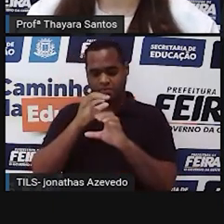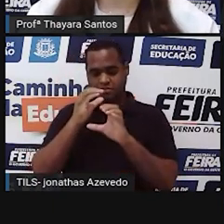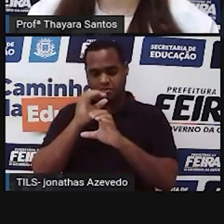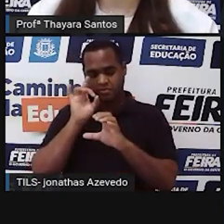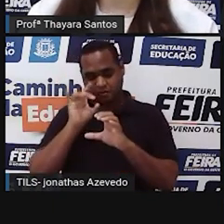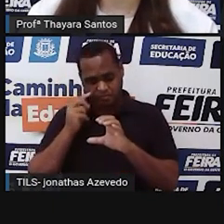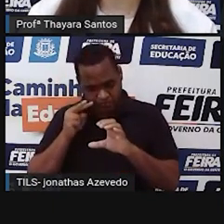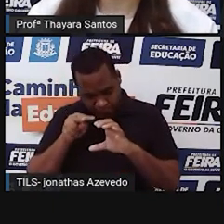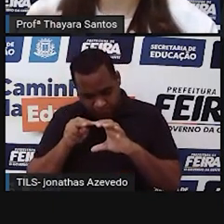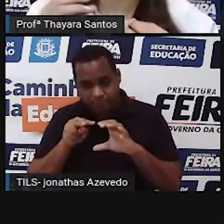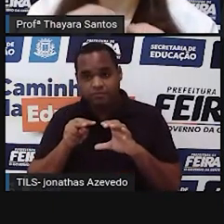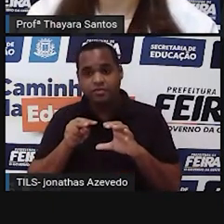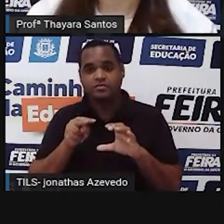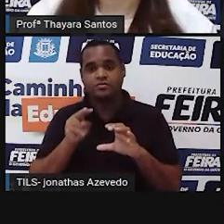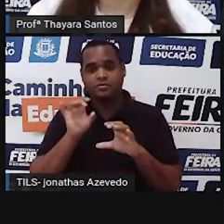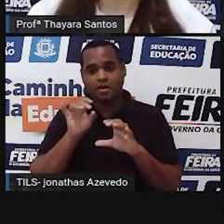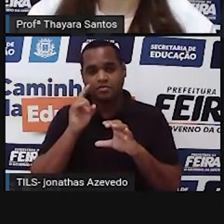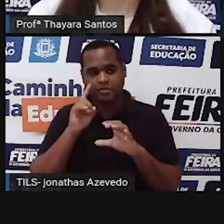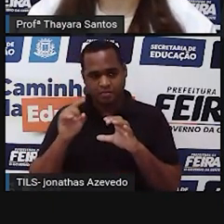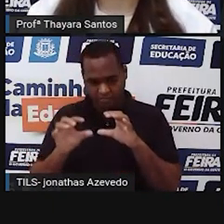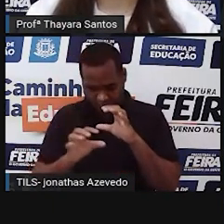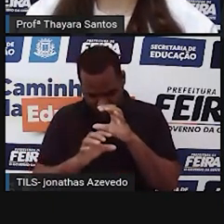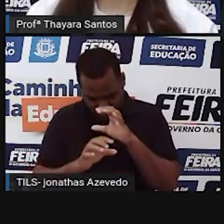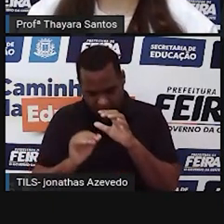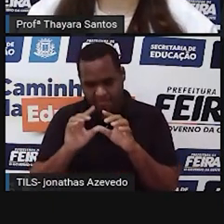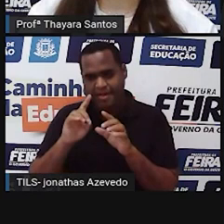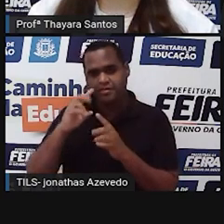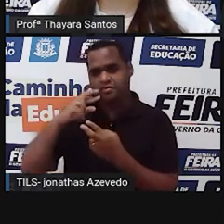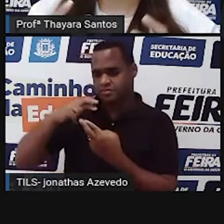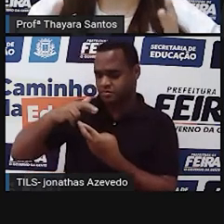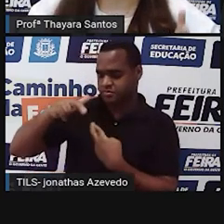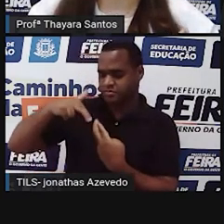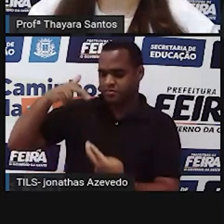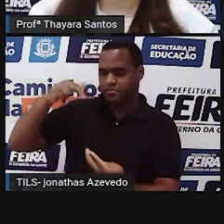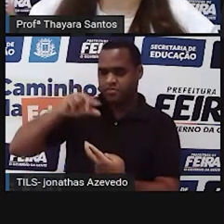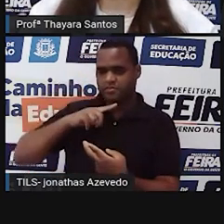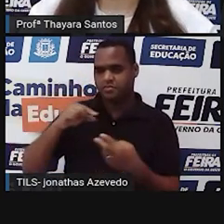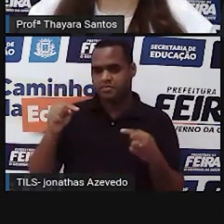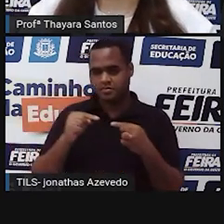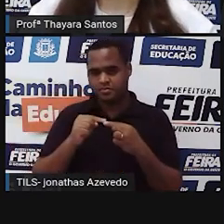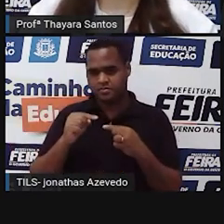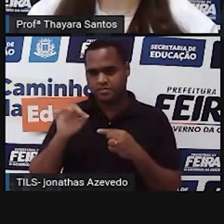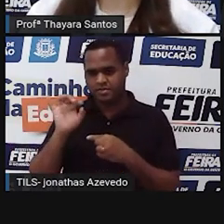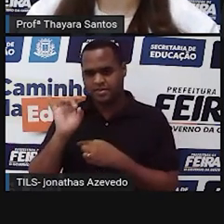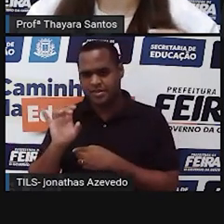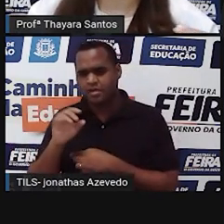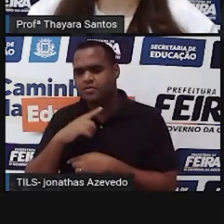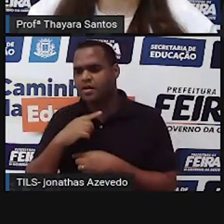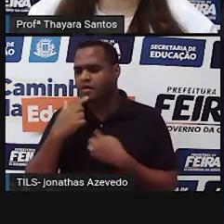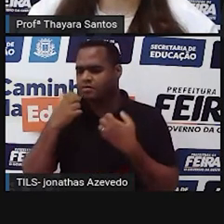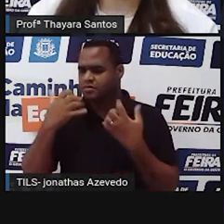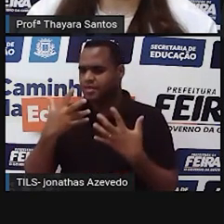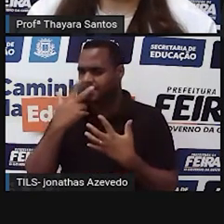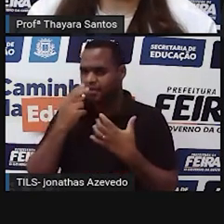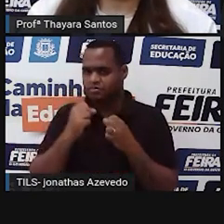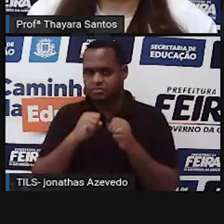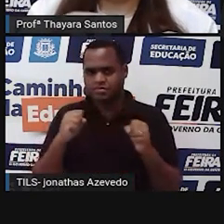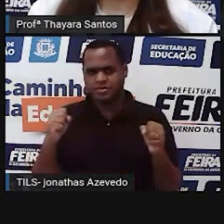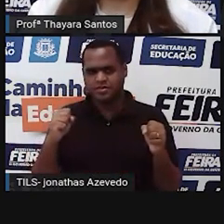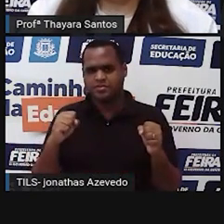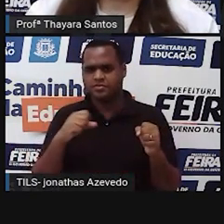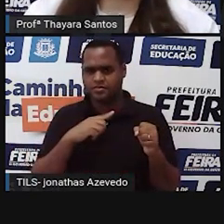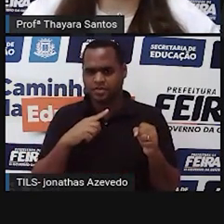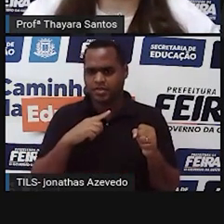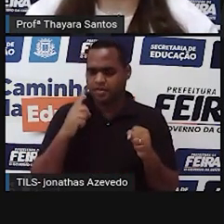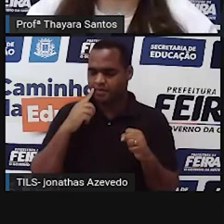microscópio. Imagina o DNA que está lá dentro dela. Só que assim, essa nossa fita de DNA, ela é muito grande. Se a gente pudesse